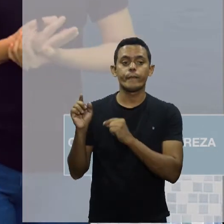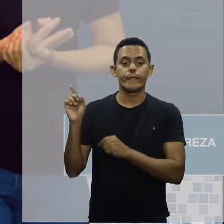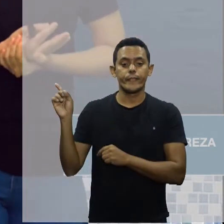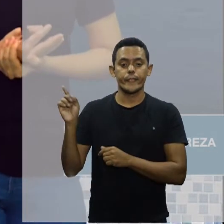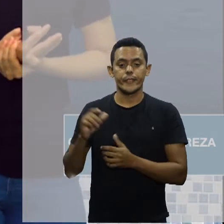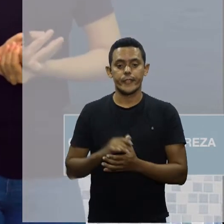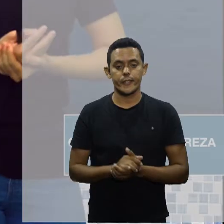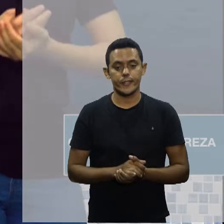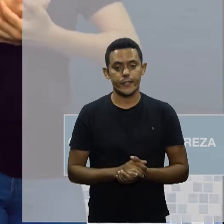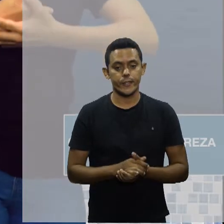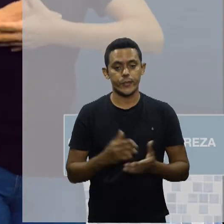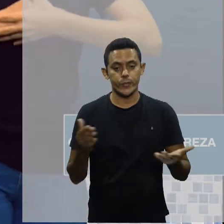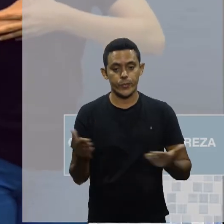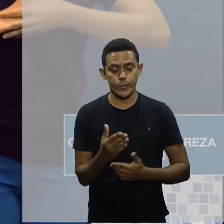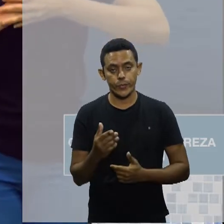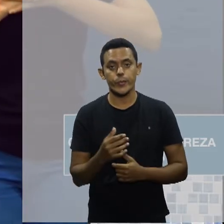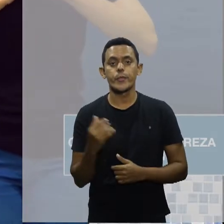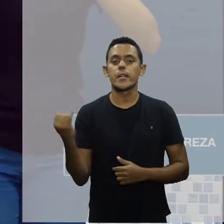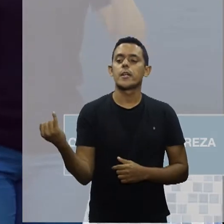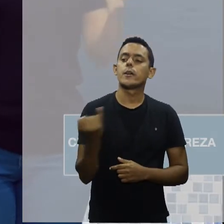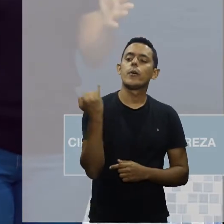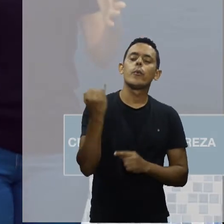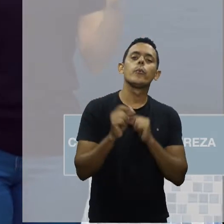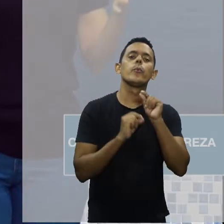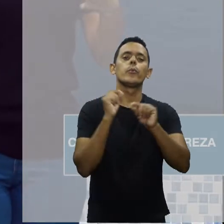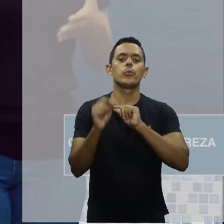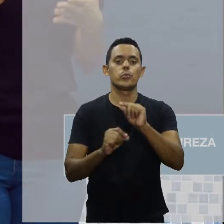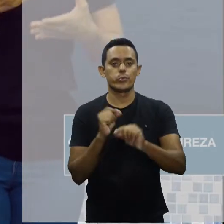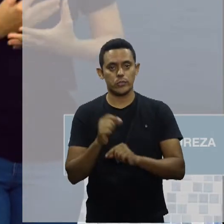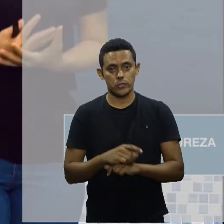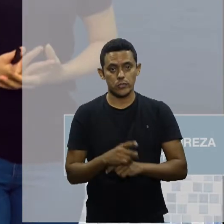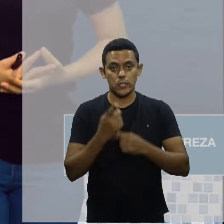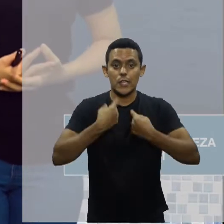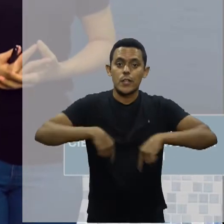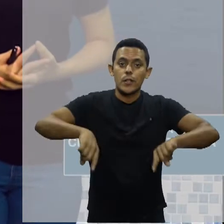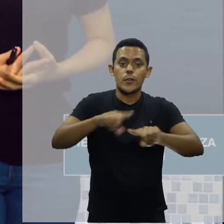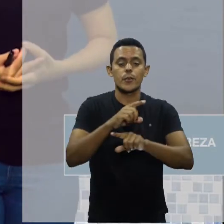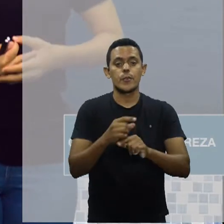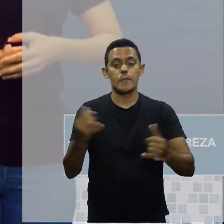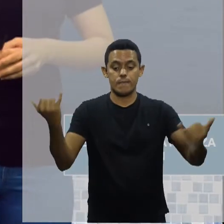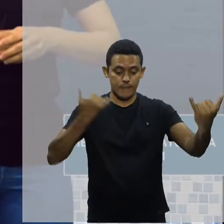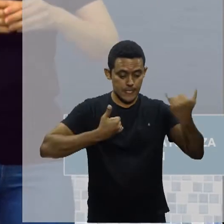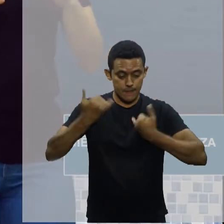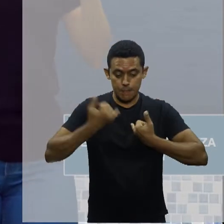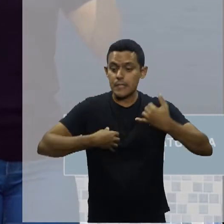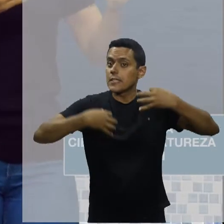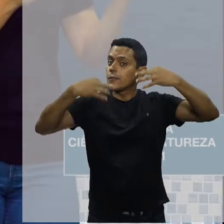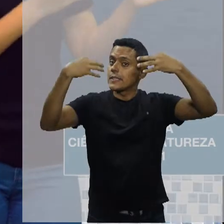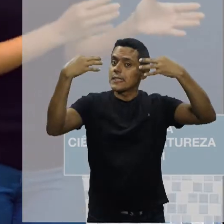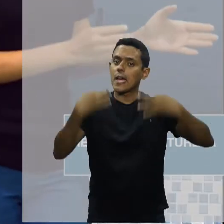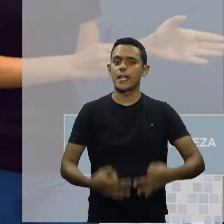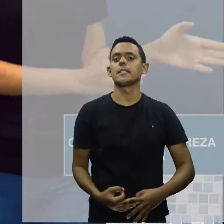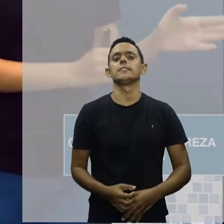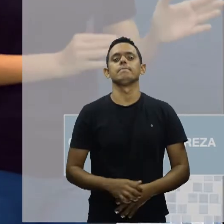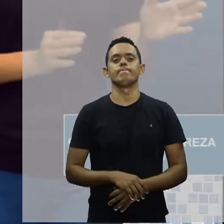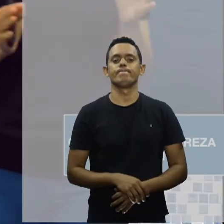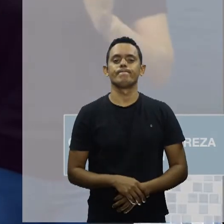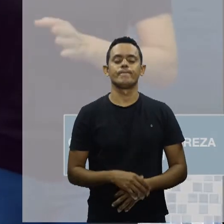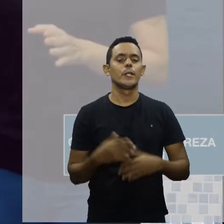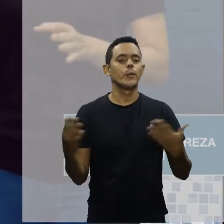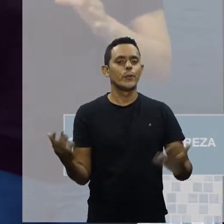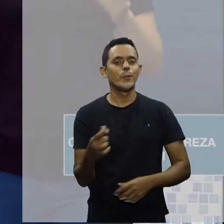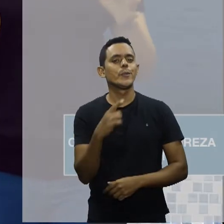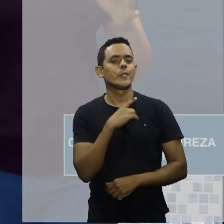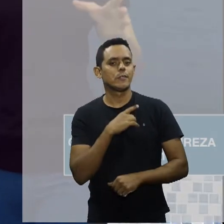trago para vocês que o mais importante de tudo é a gente se manter bem informado. A gente vive uma pandemia, né,